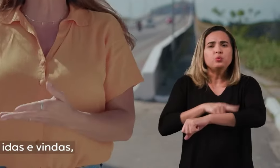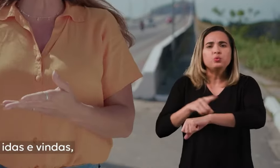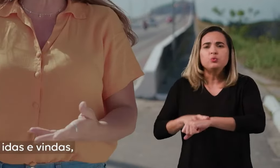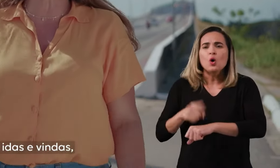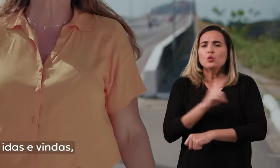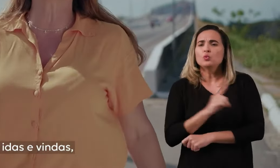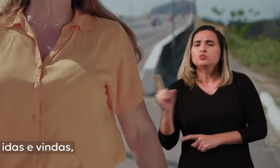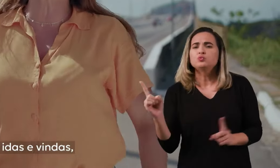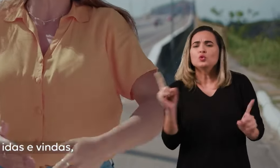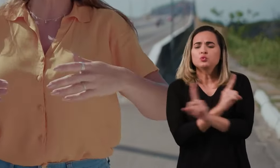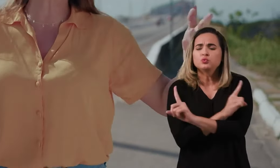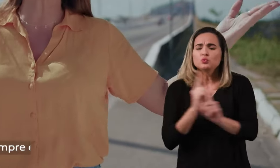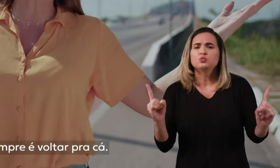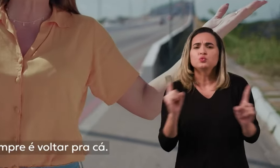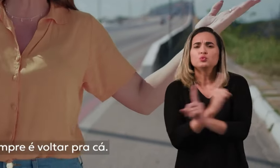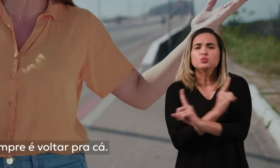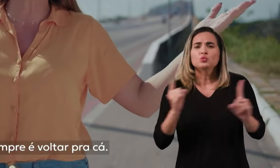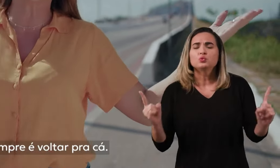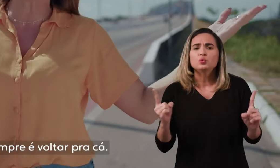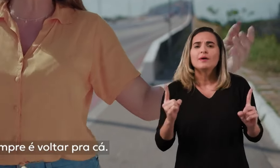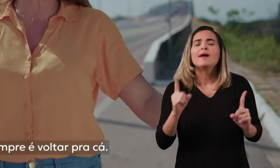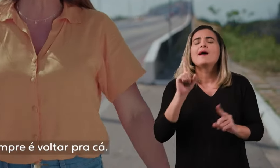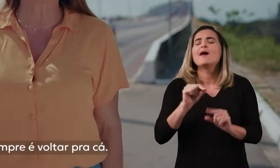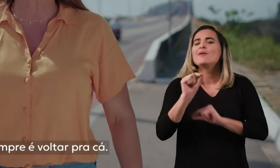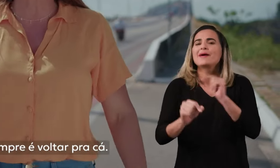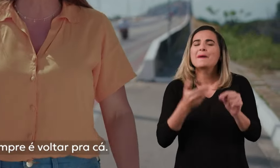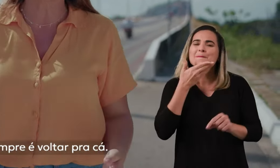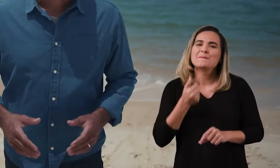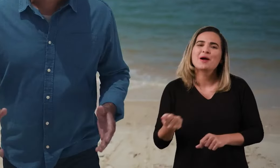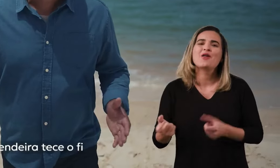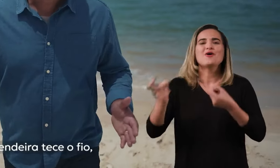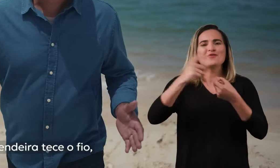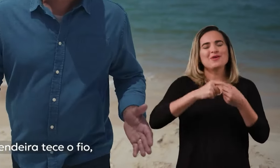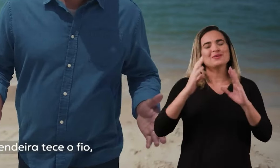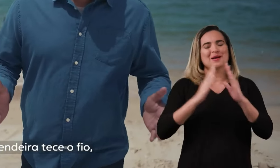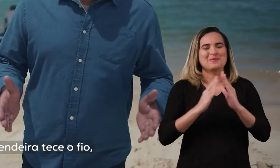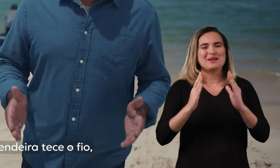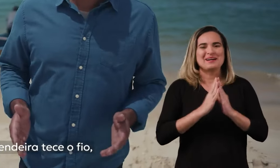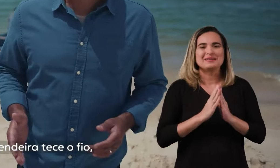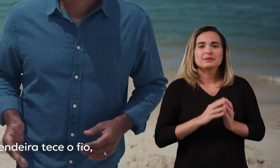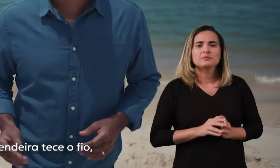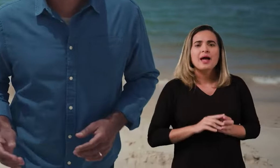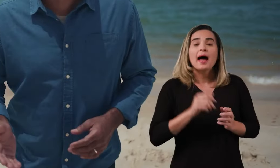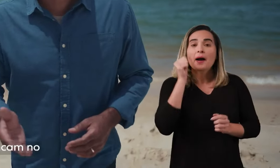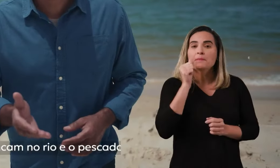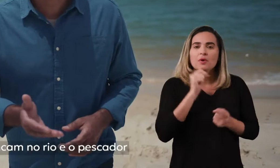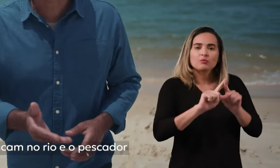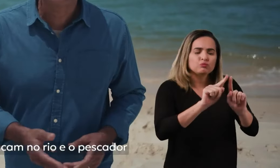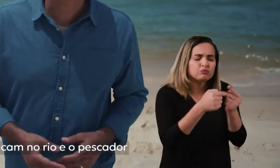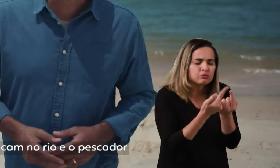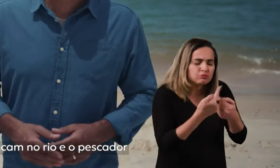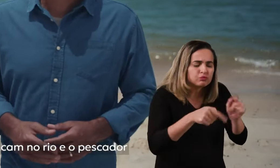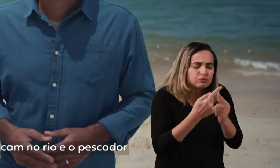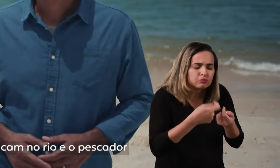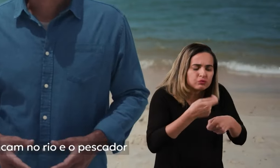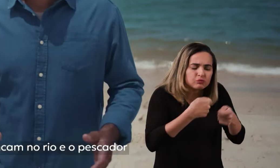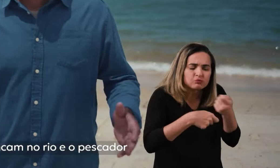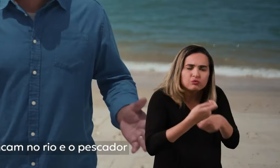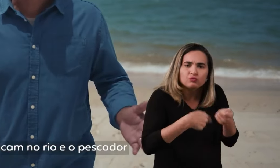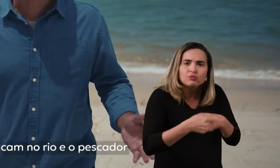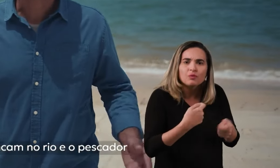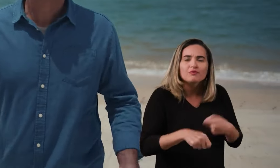entre idas e vindas, o melhor sempre é voltar para cá. Onde a rendeira tece o fio, as crianças brincam no rio